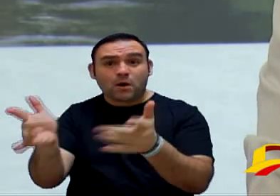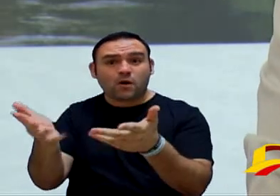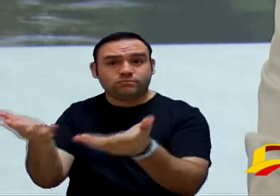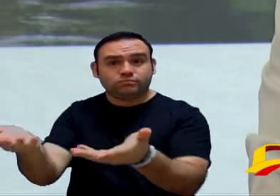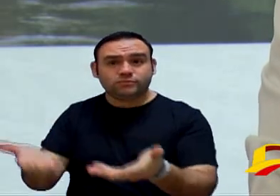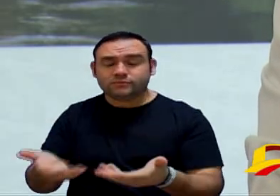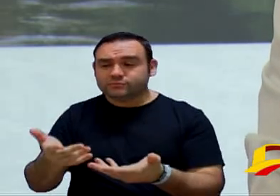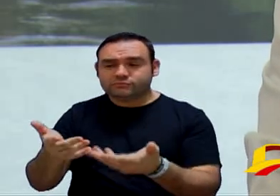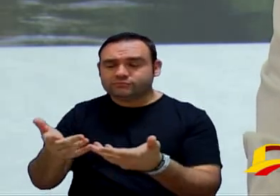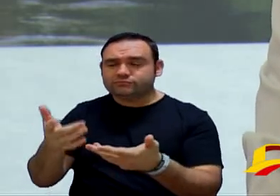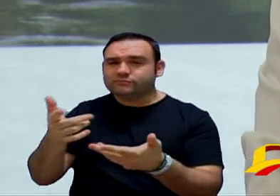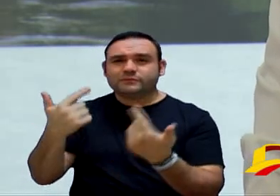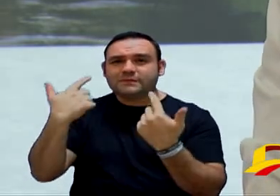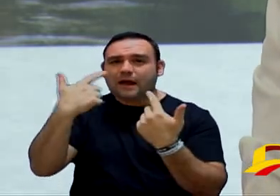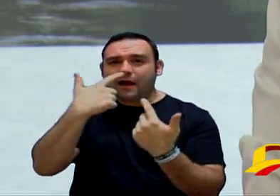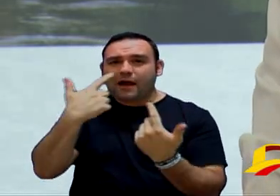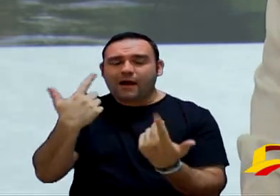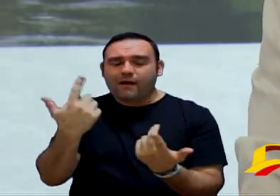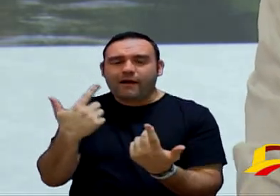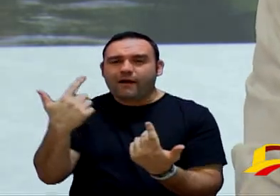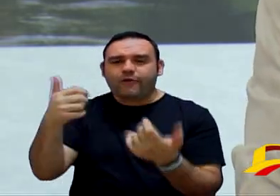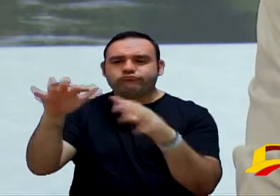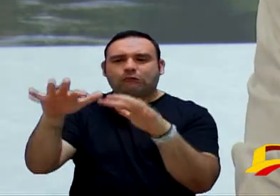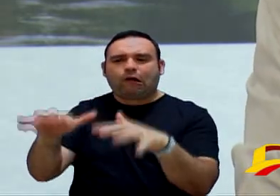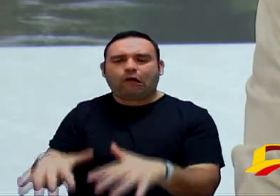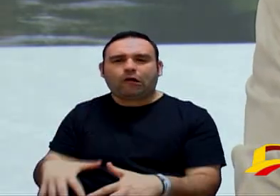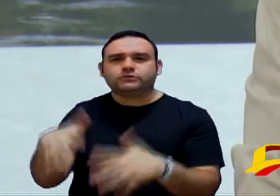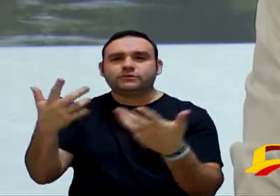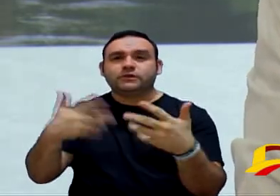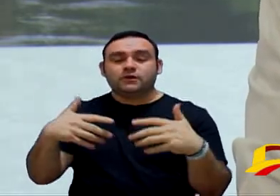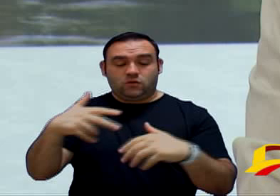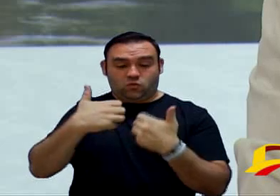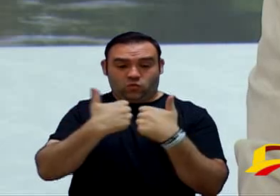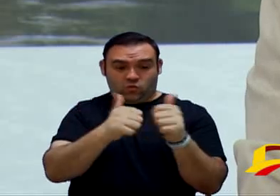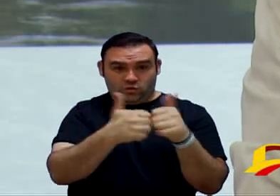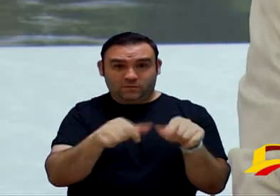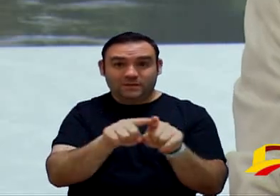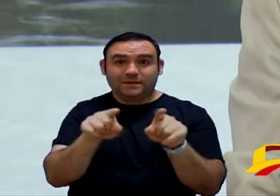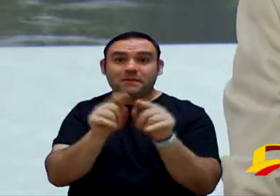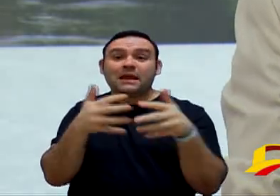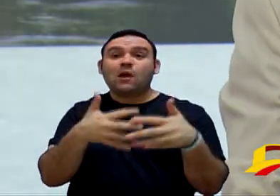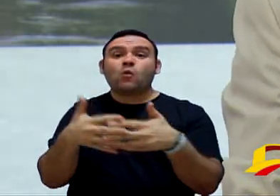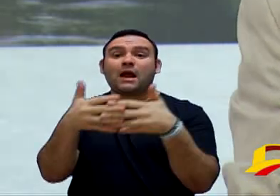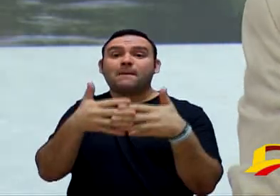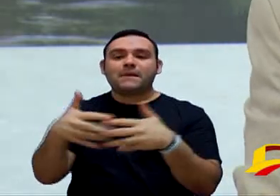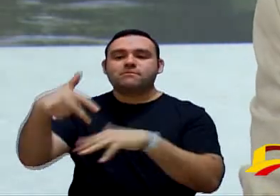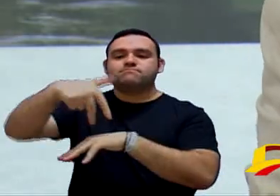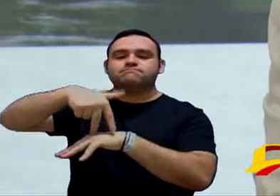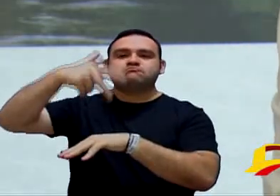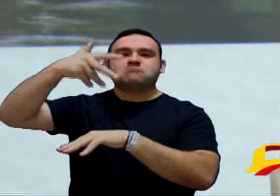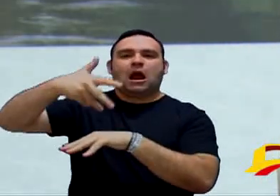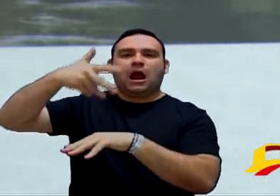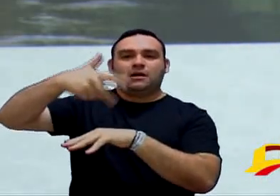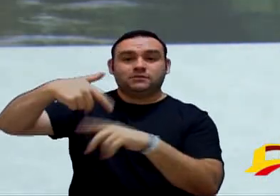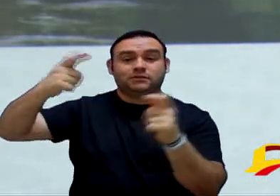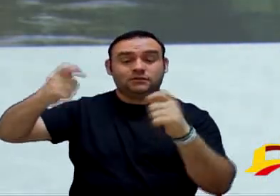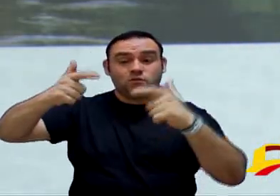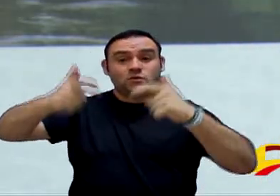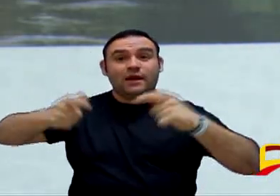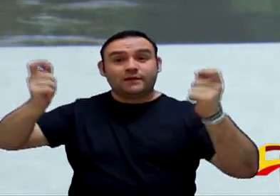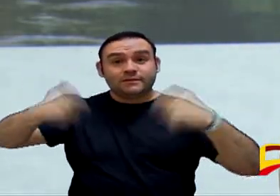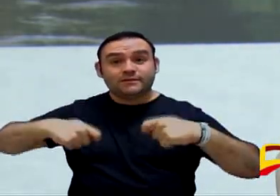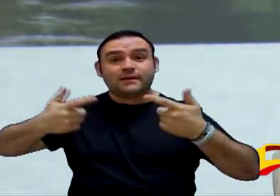lá apodrecendo o ônibus e o caminhão palco ao lado ao lado de uma estrutura que poderia